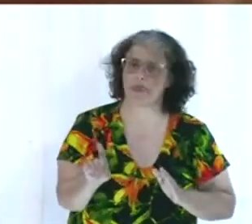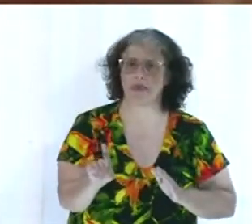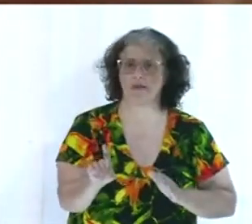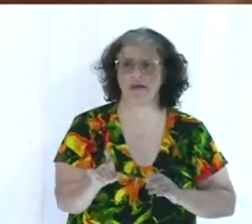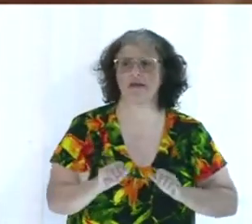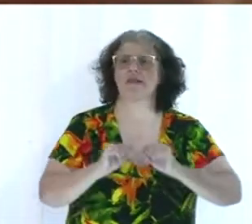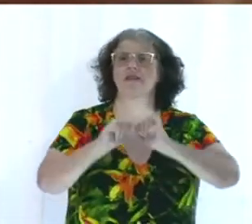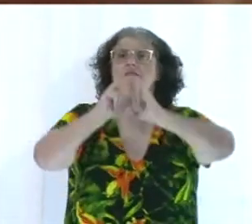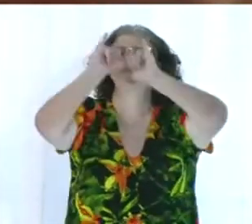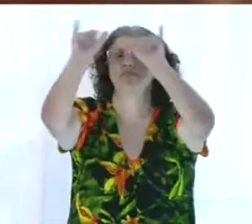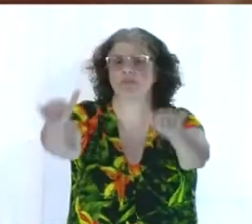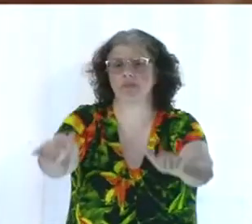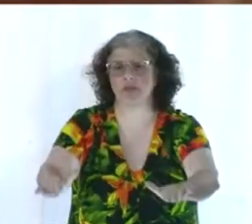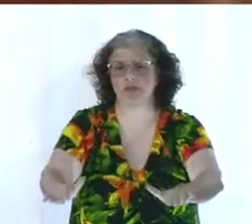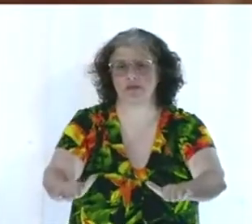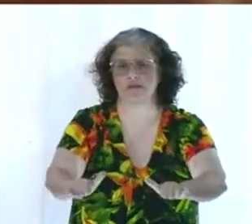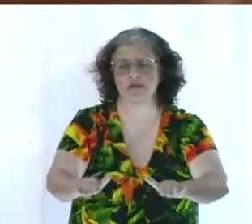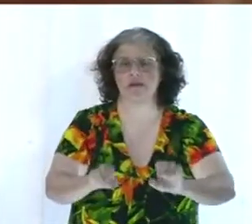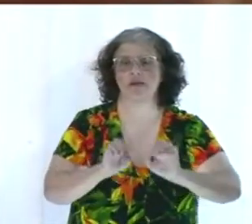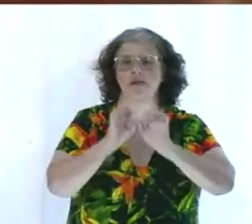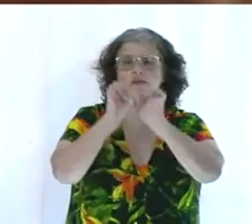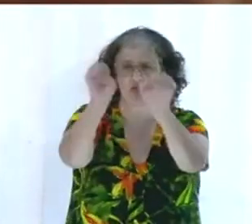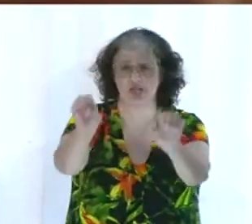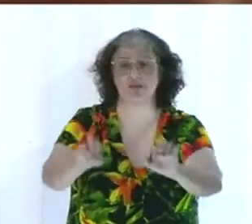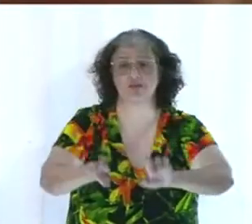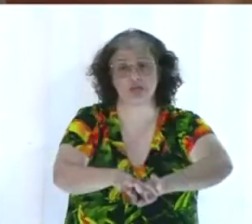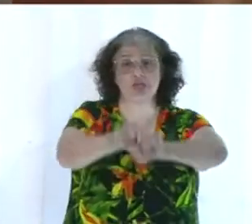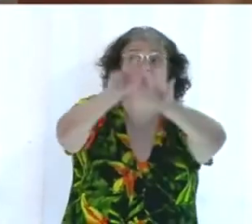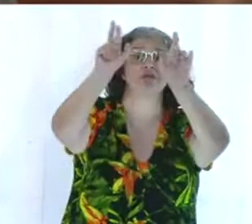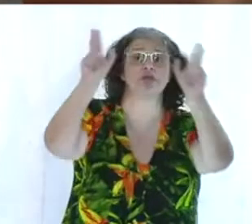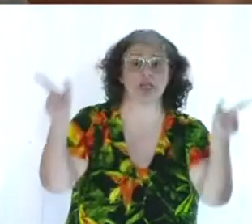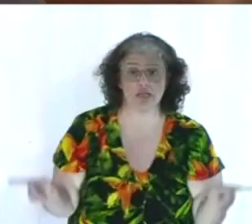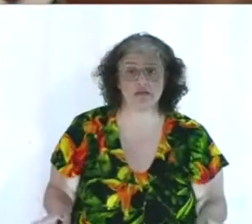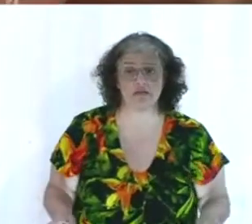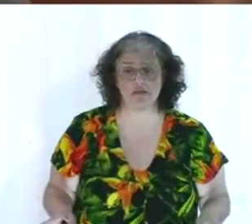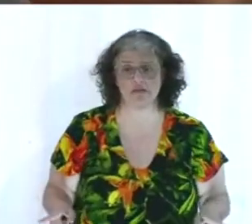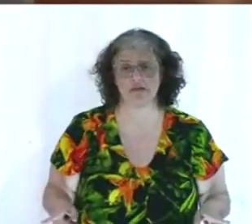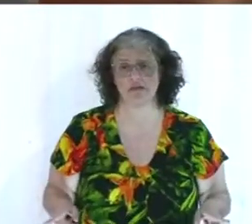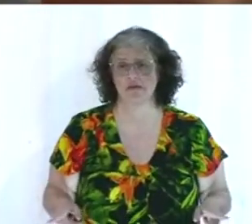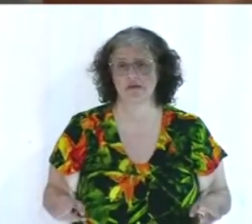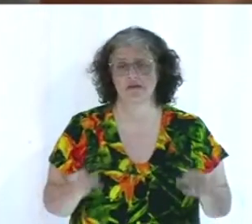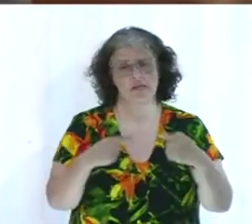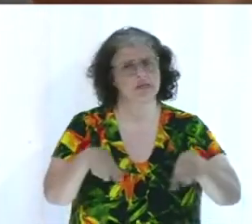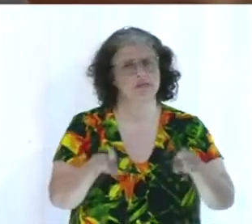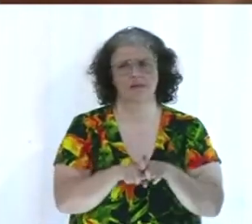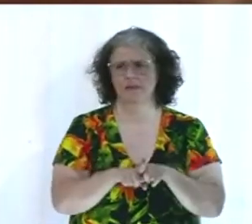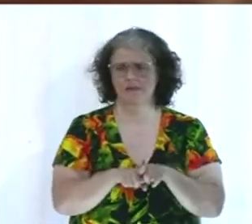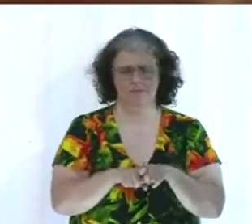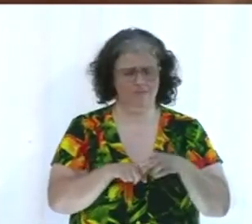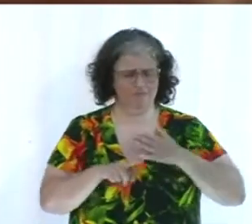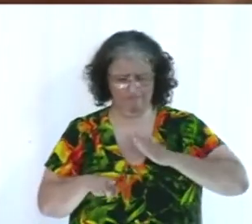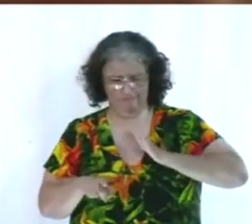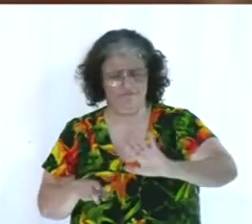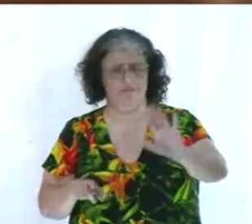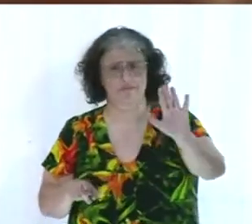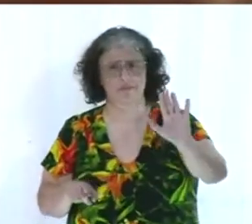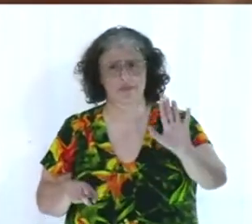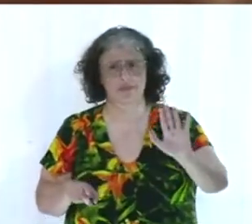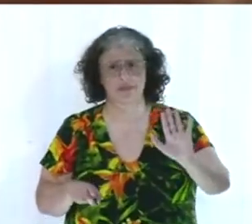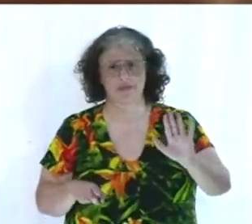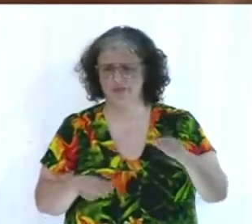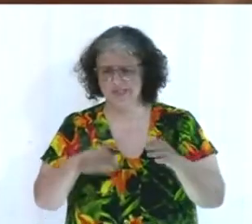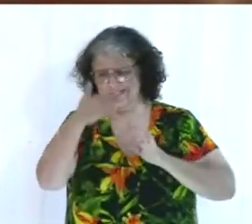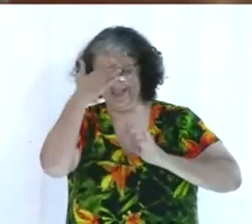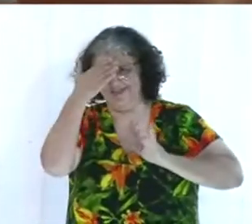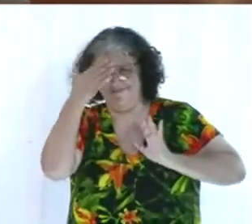esse evangelho. Algumas pessoas às vezes criticam ou criticavam outrora a Igreja Presbiteriana do Brasil por ela estar ingressando nos meios